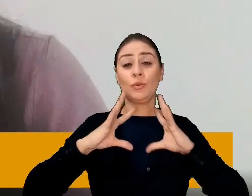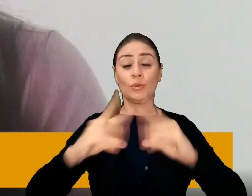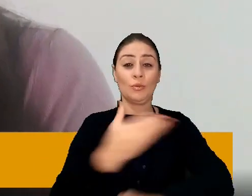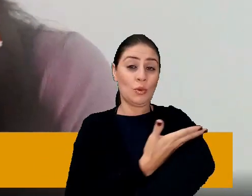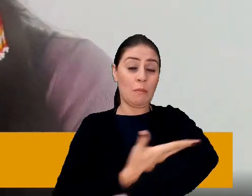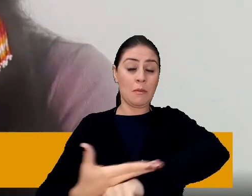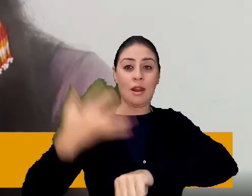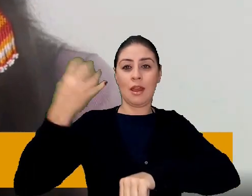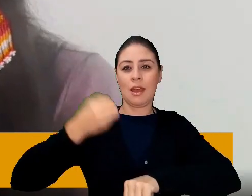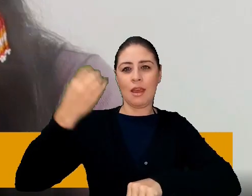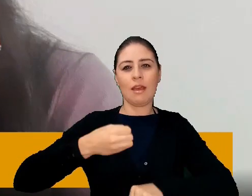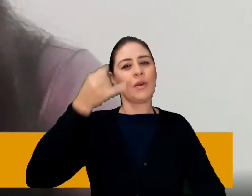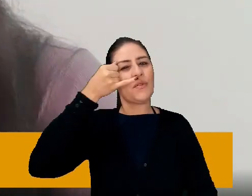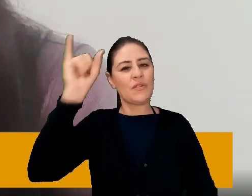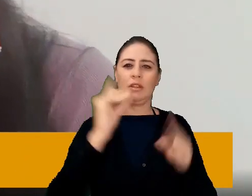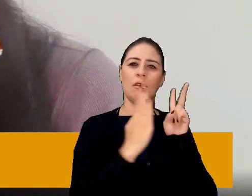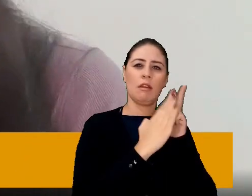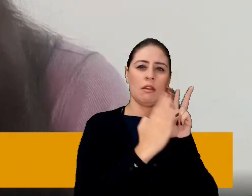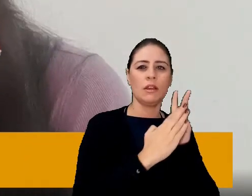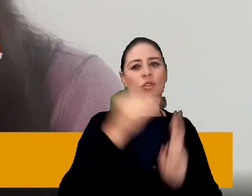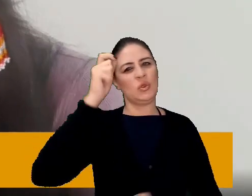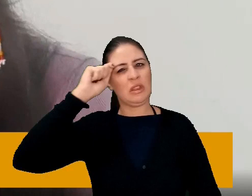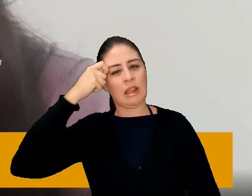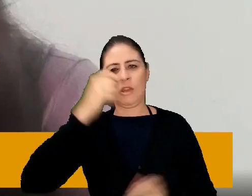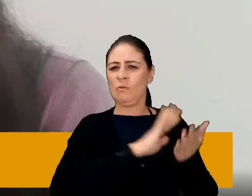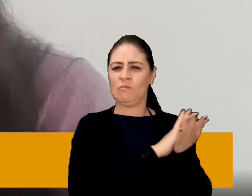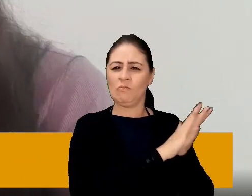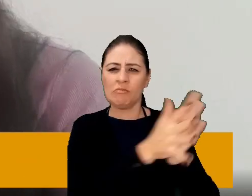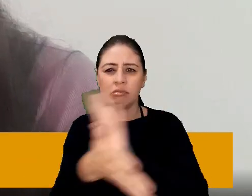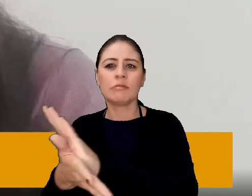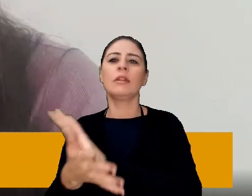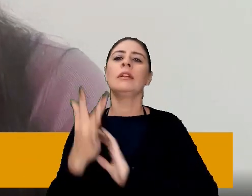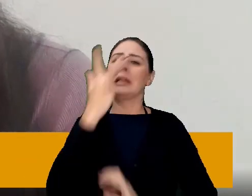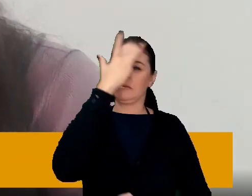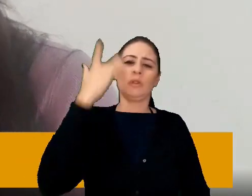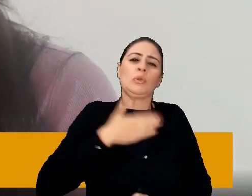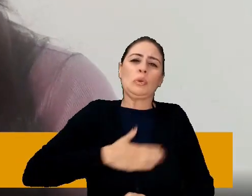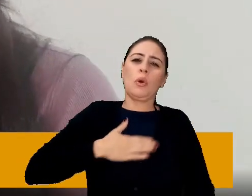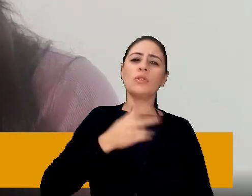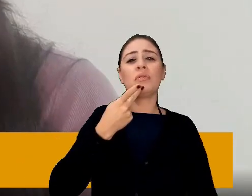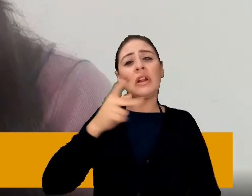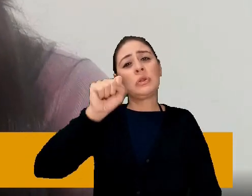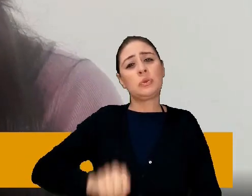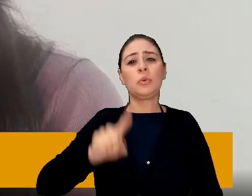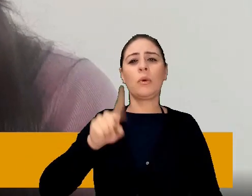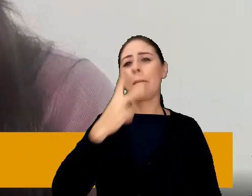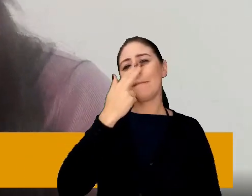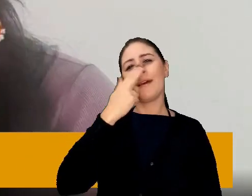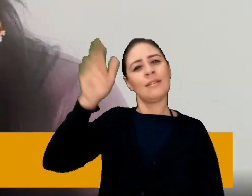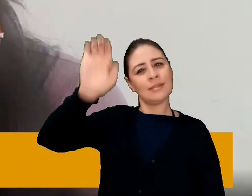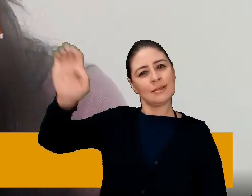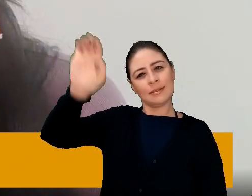né? Para que não houvesse mais sangue indígena e nem negro. Então as pessoas gostam de dizer que o Sul ele